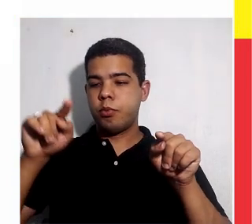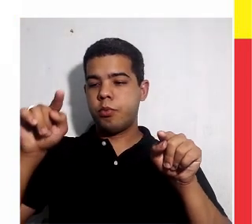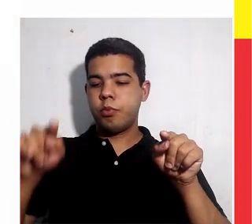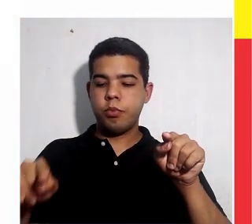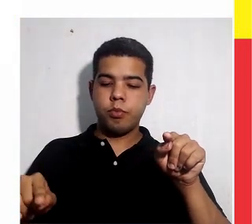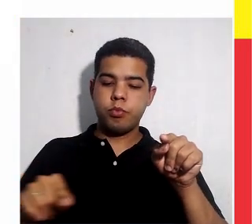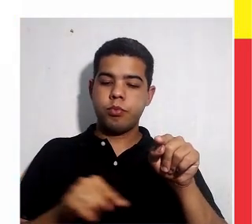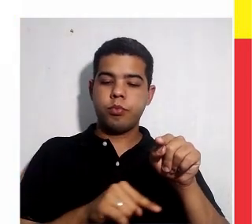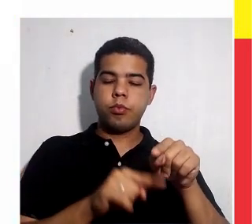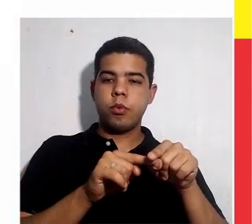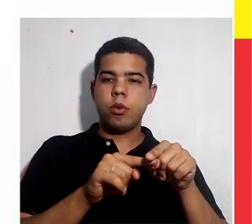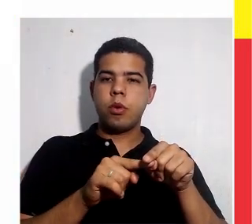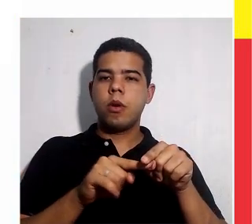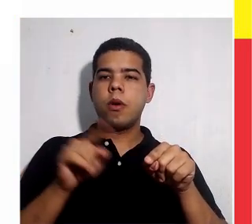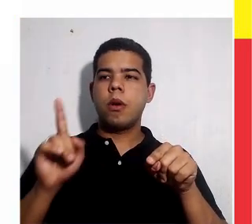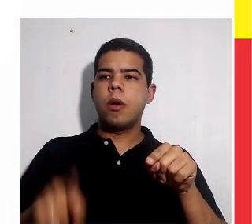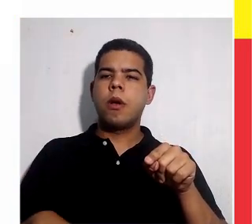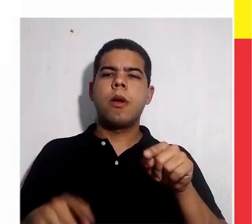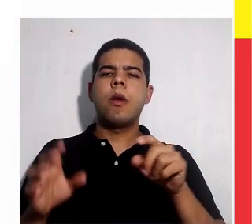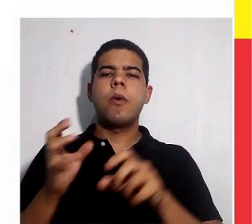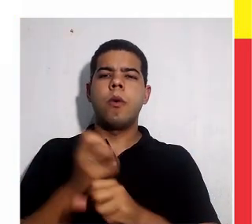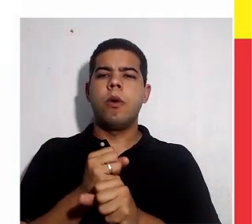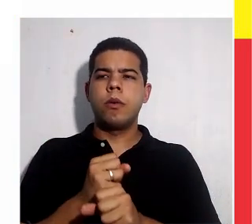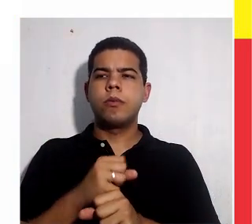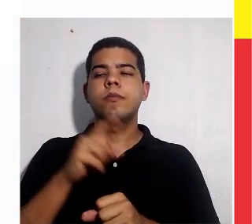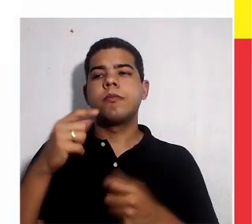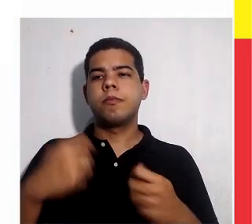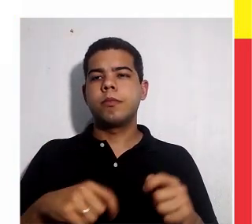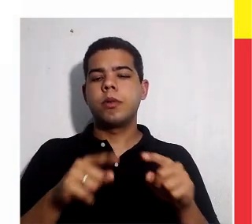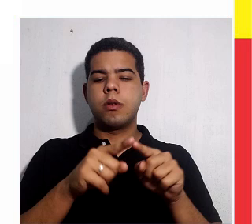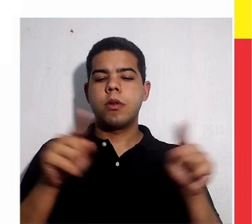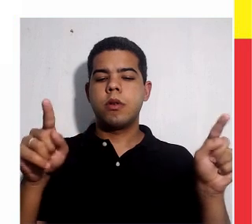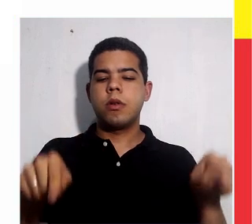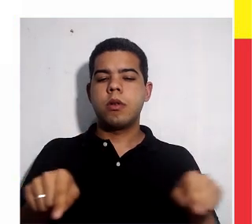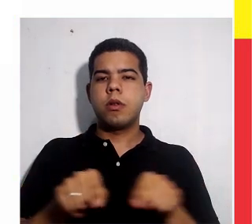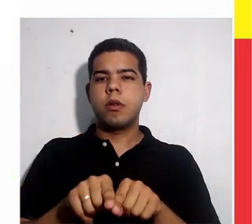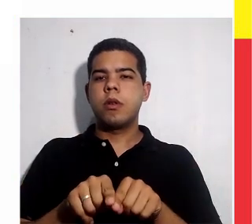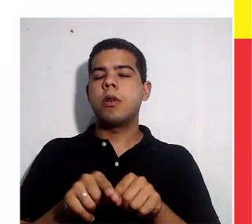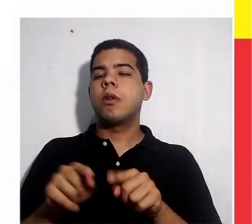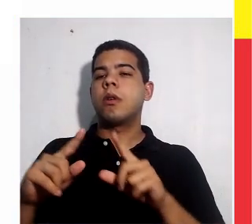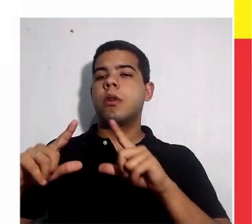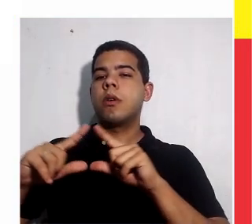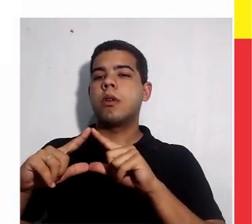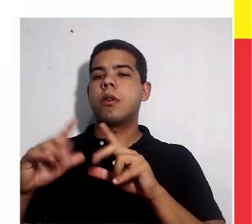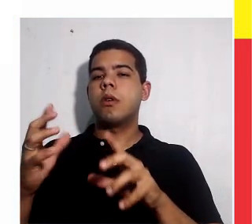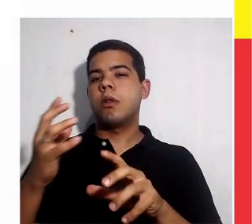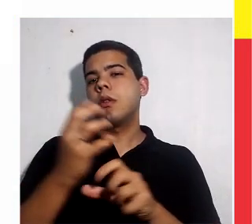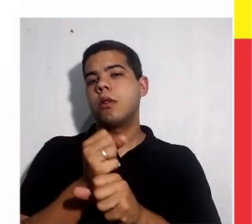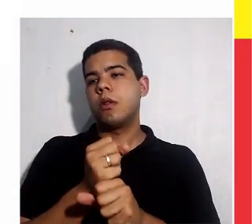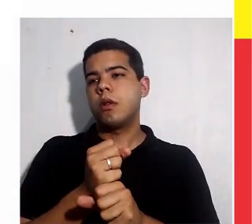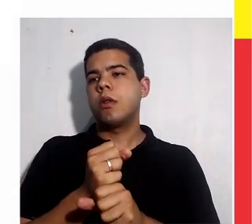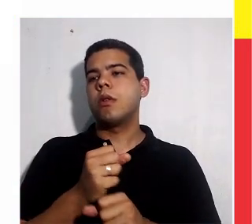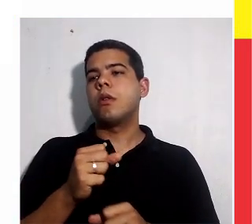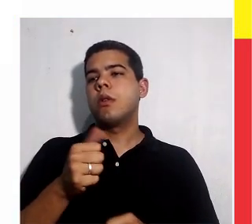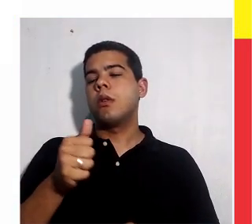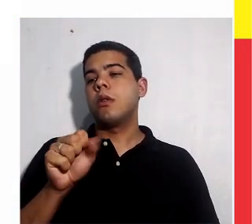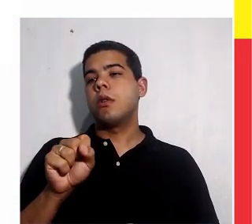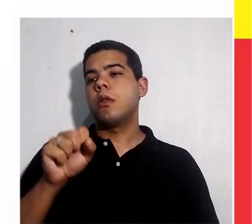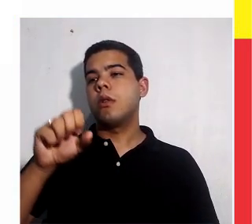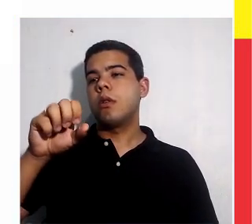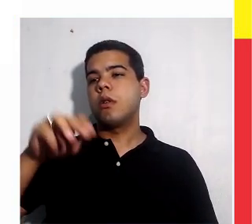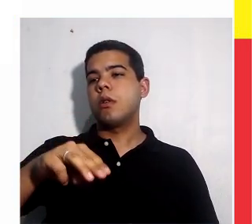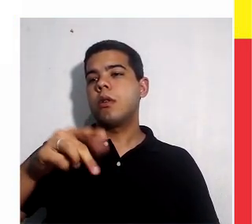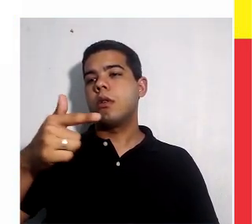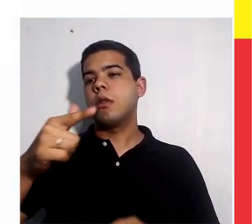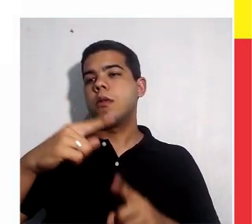junção tanto do retângulo que eu encontrei, quanto do triângulo. Então, assim, a junção fica 18 metros mais 1